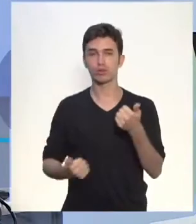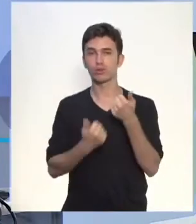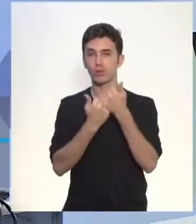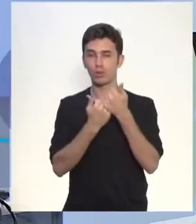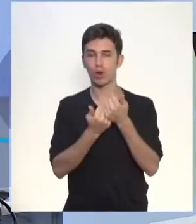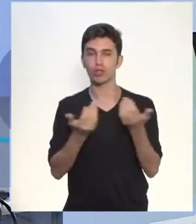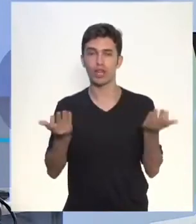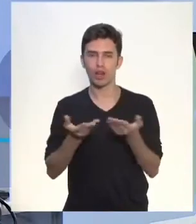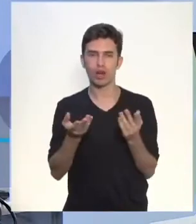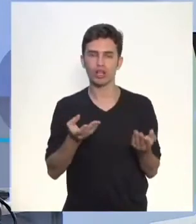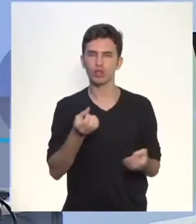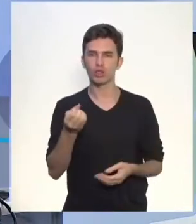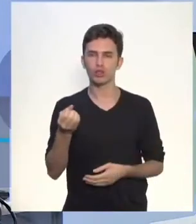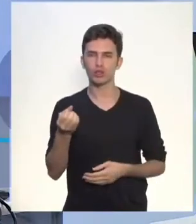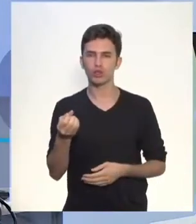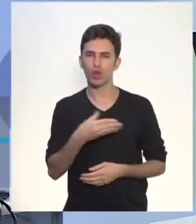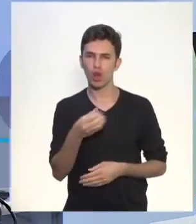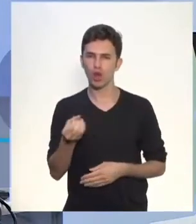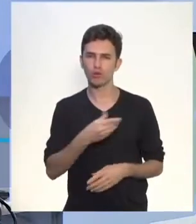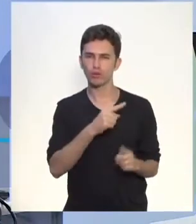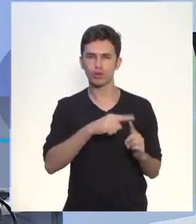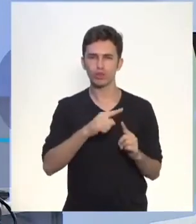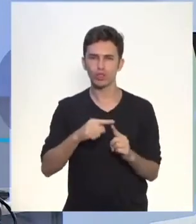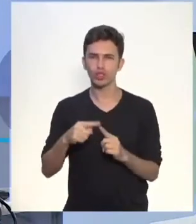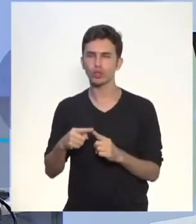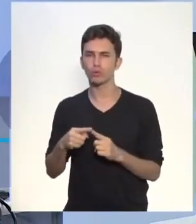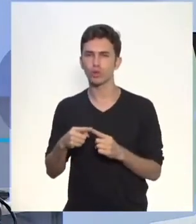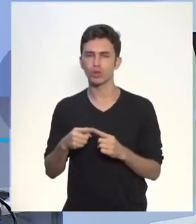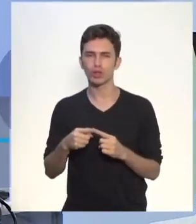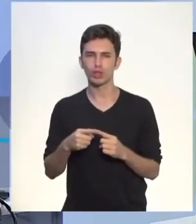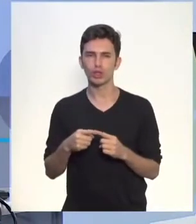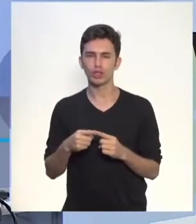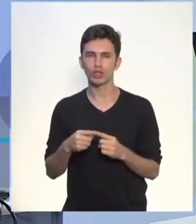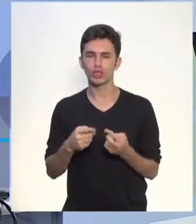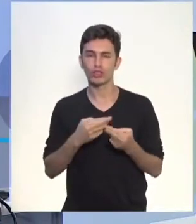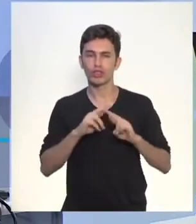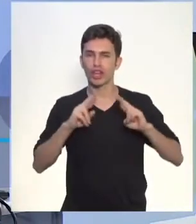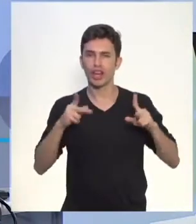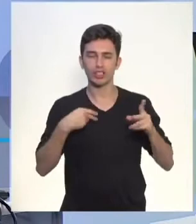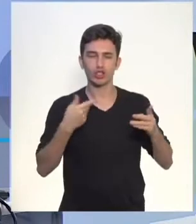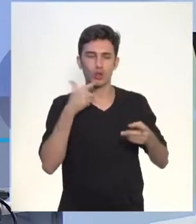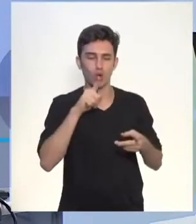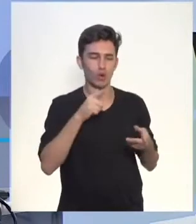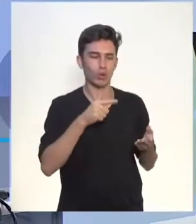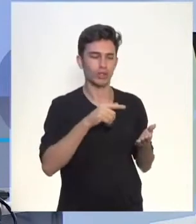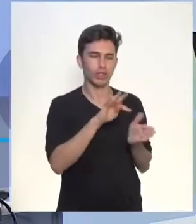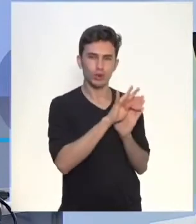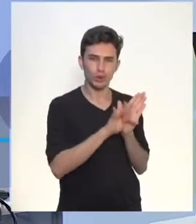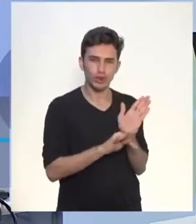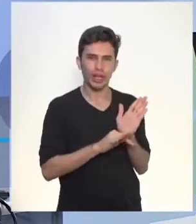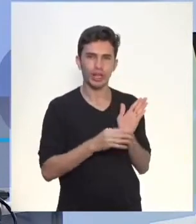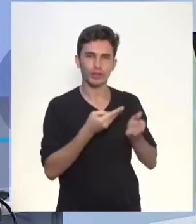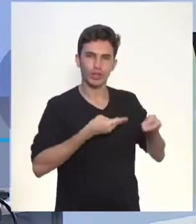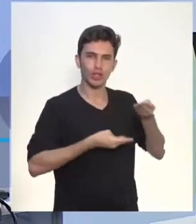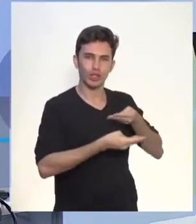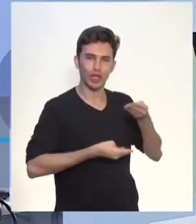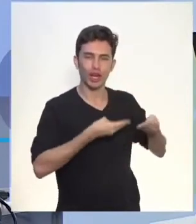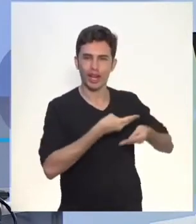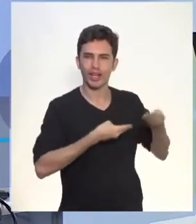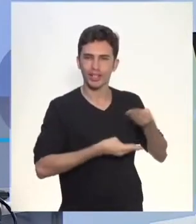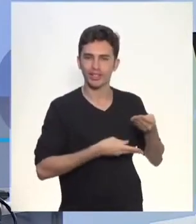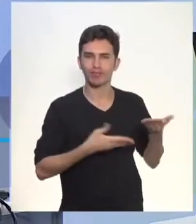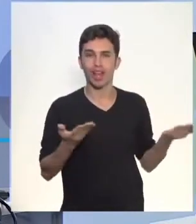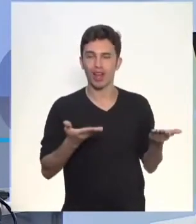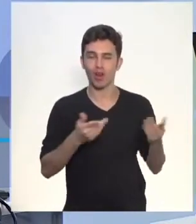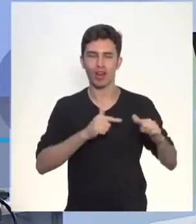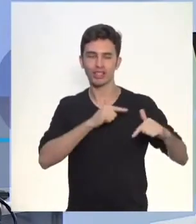novas formas da gente interagir com os textos, dado o momento tecnológico que a gente vive, né? Então, essa geração que acompanha